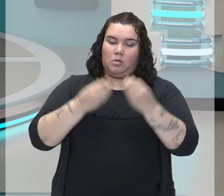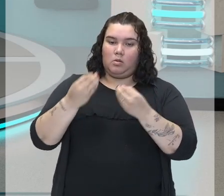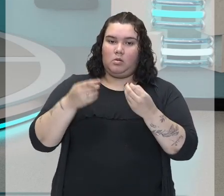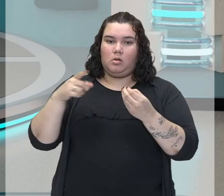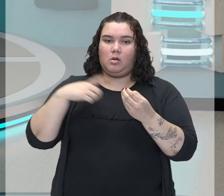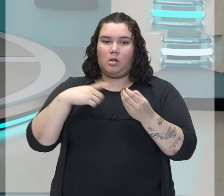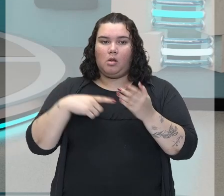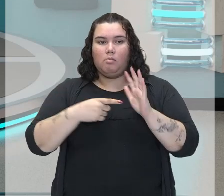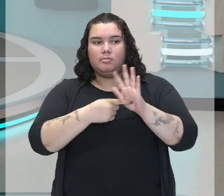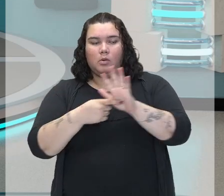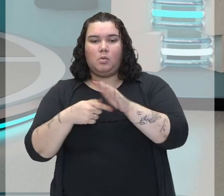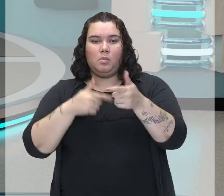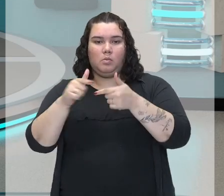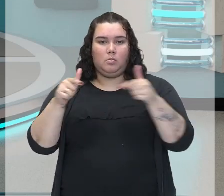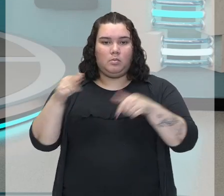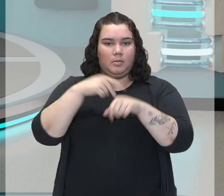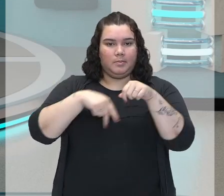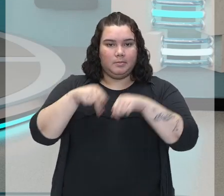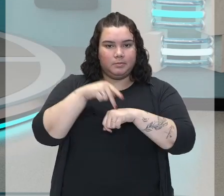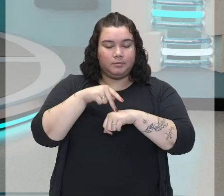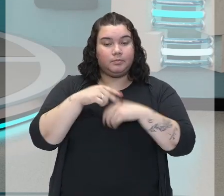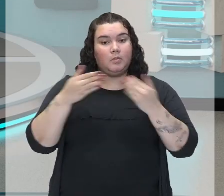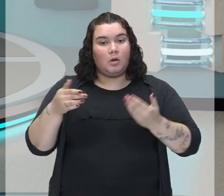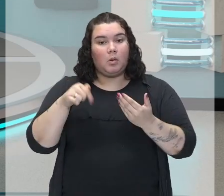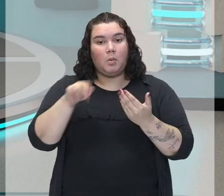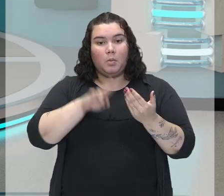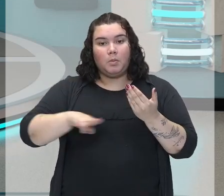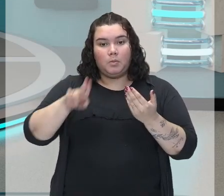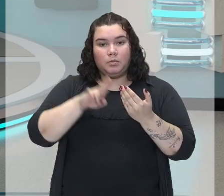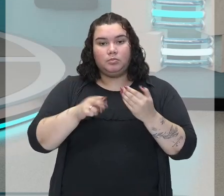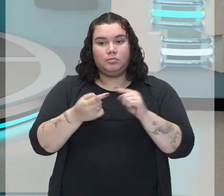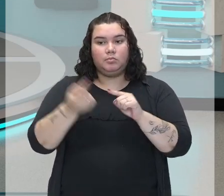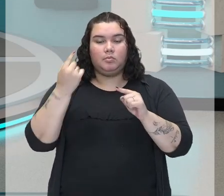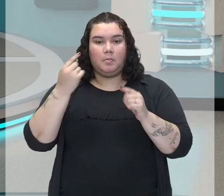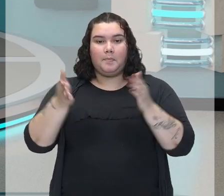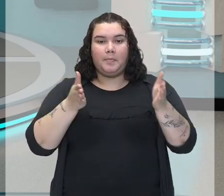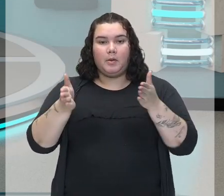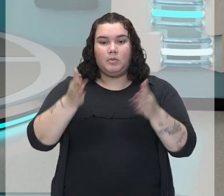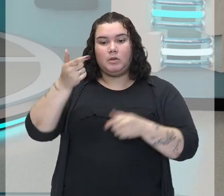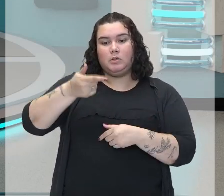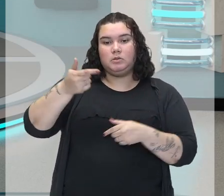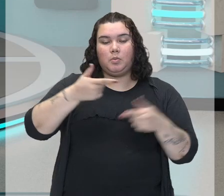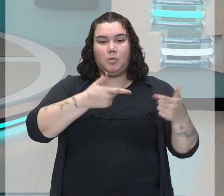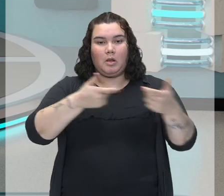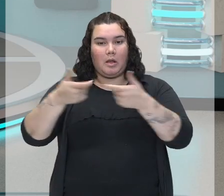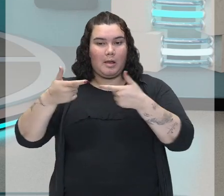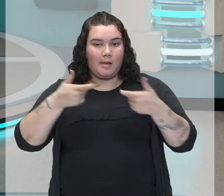se exibir para os outros países. Isso foi muito utilizado na época da Segunda Guerra,